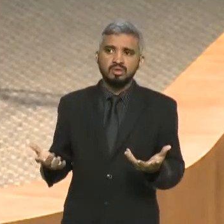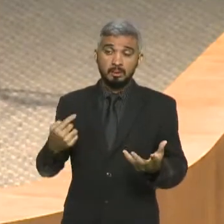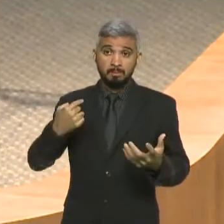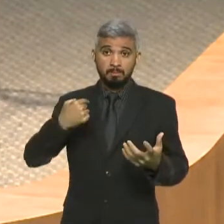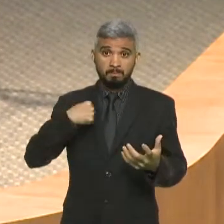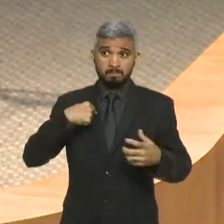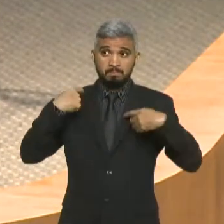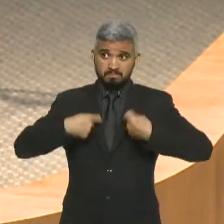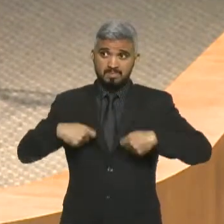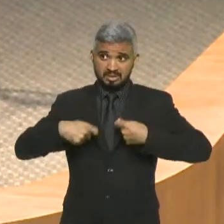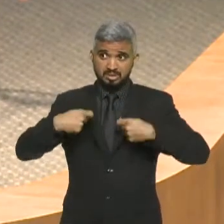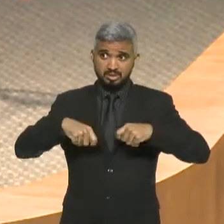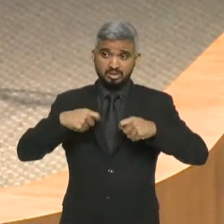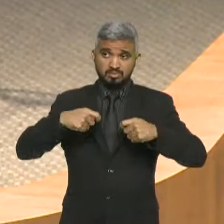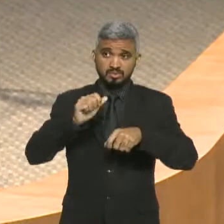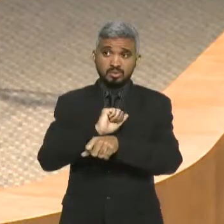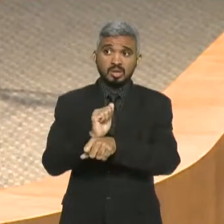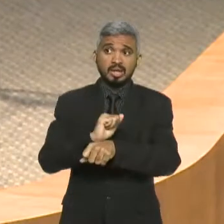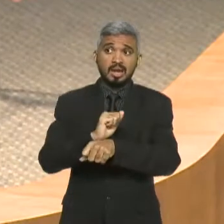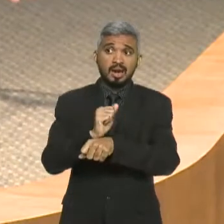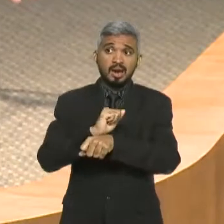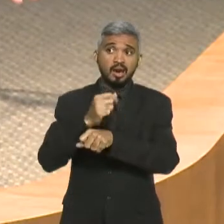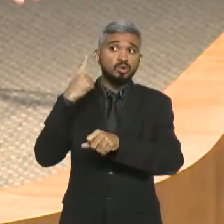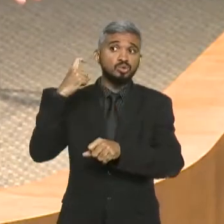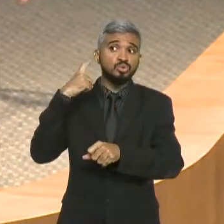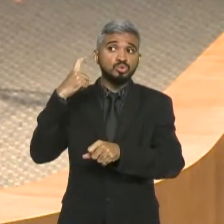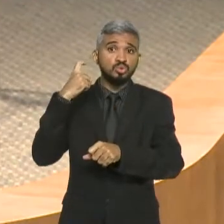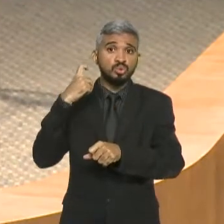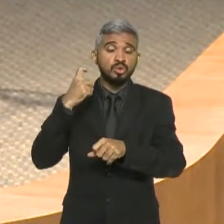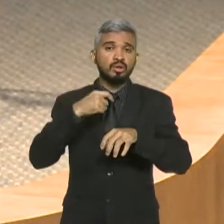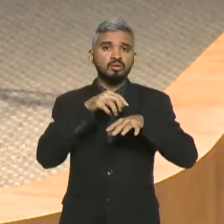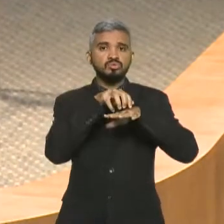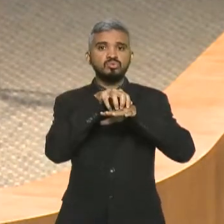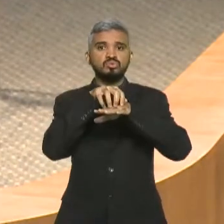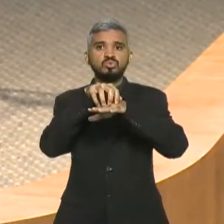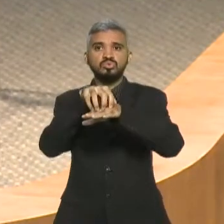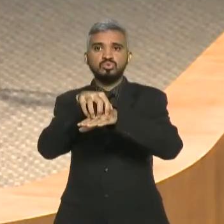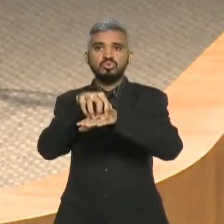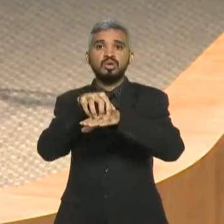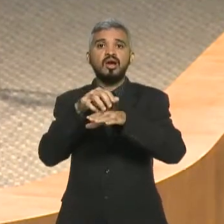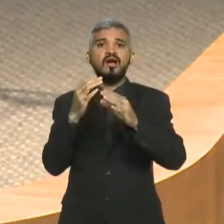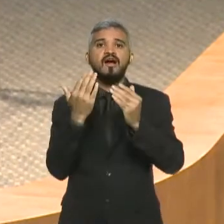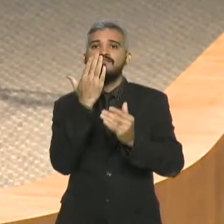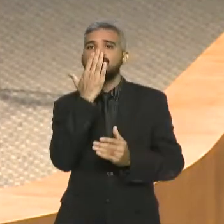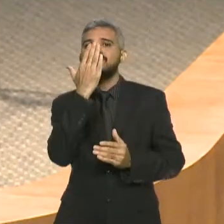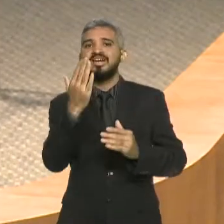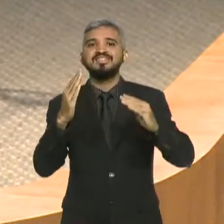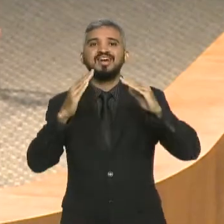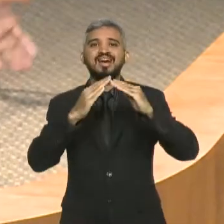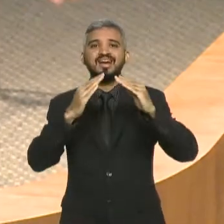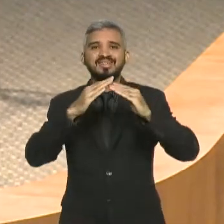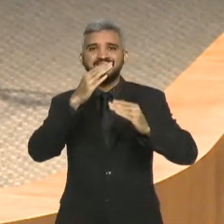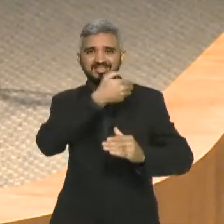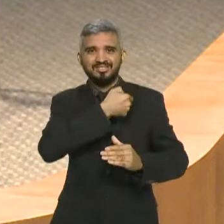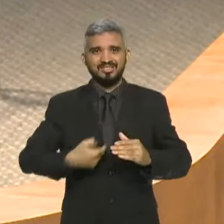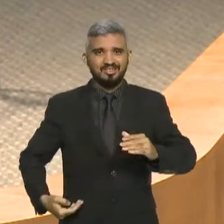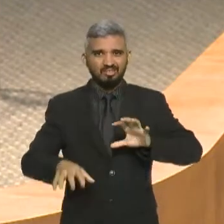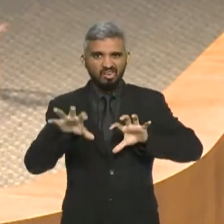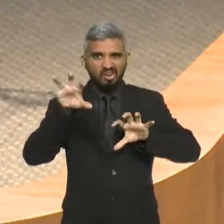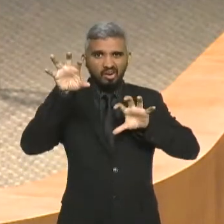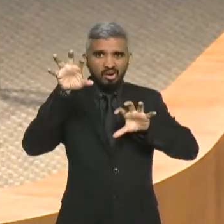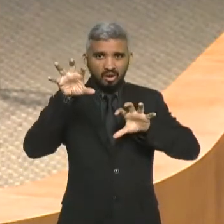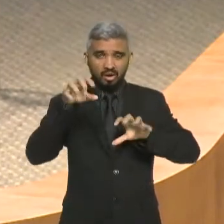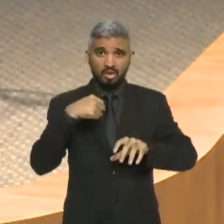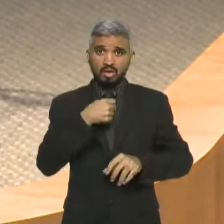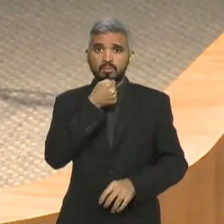som, ir para a porta do Palácio dos Leões, cobrar de Flávio Dino as informações que nós estamos cobrando na